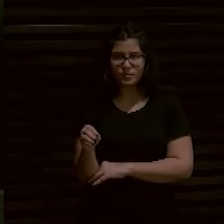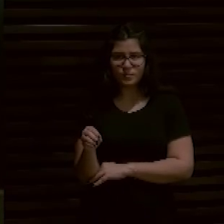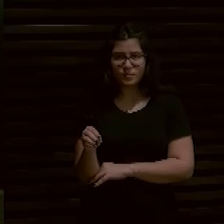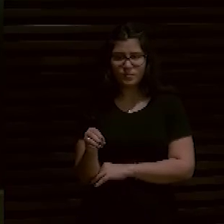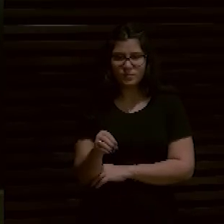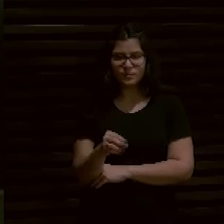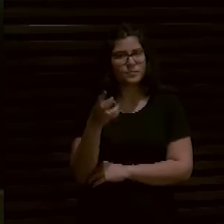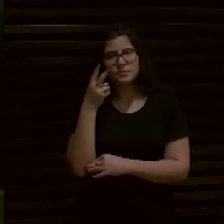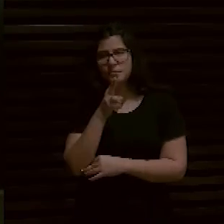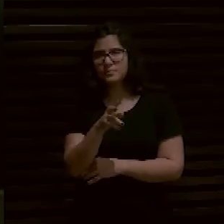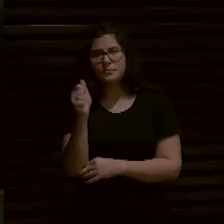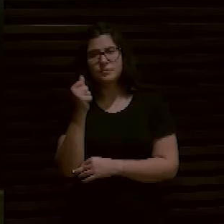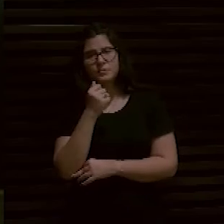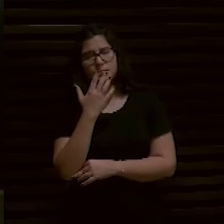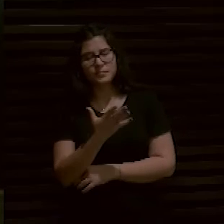que não verá o bem,